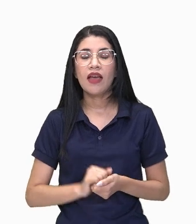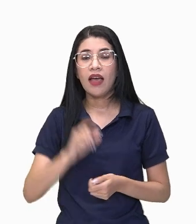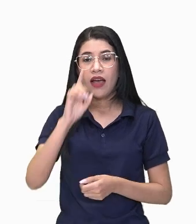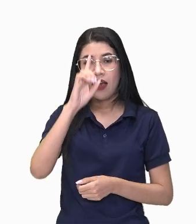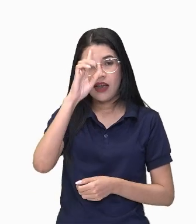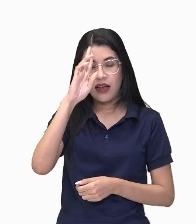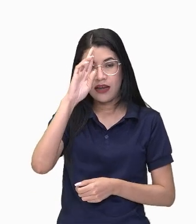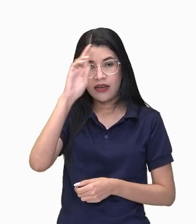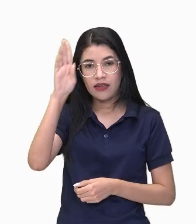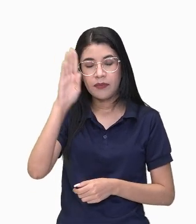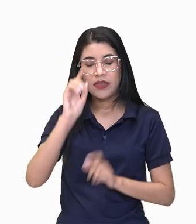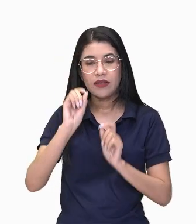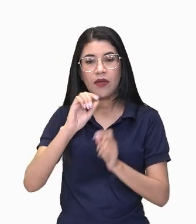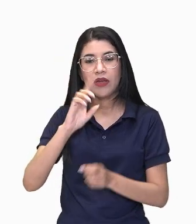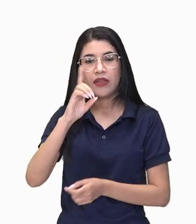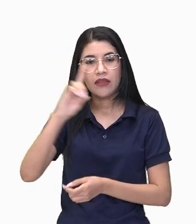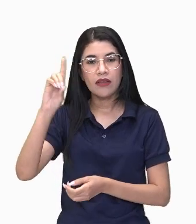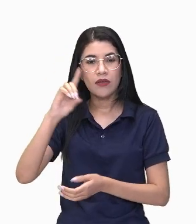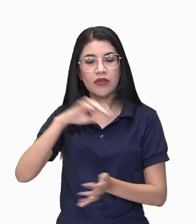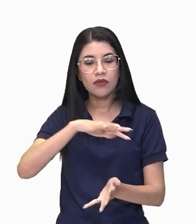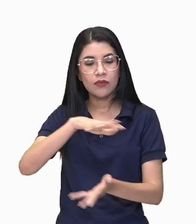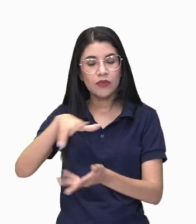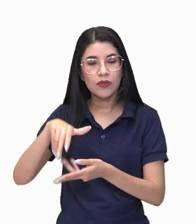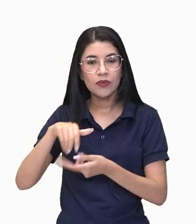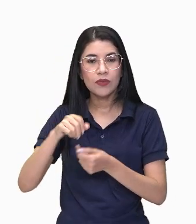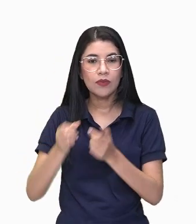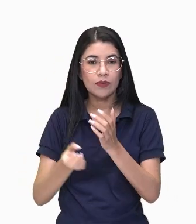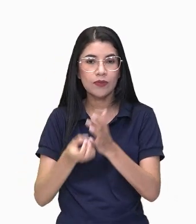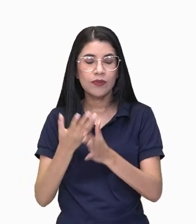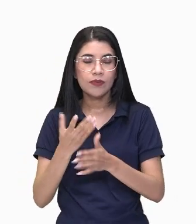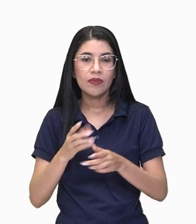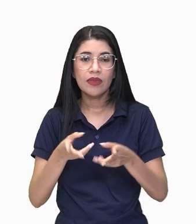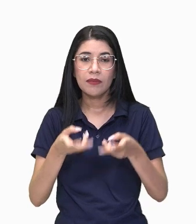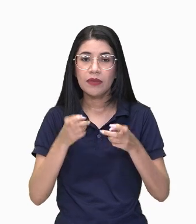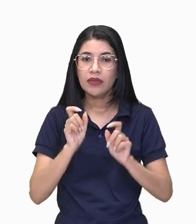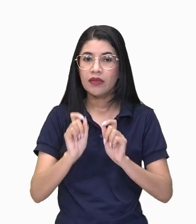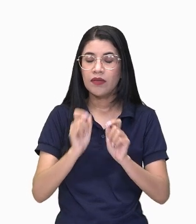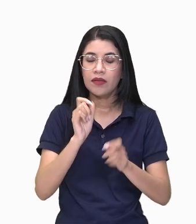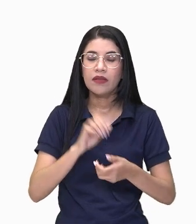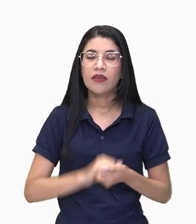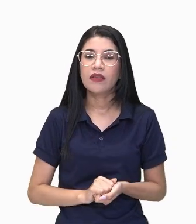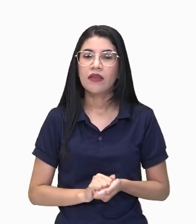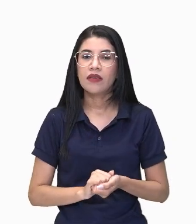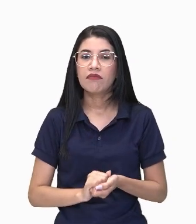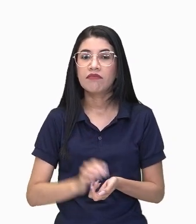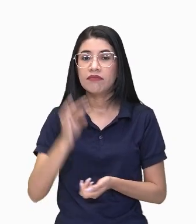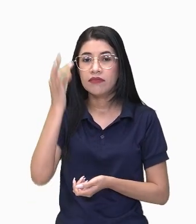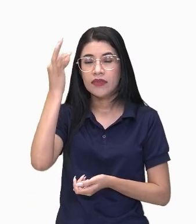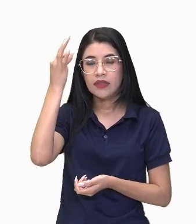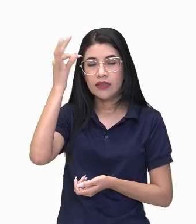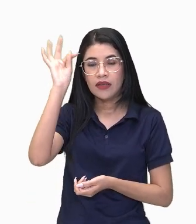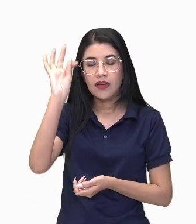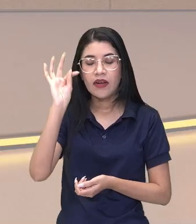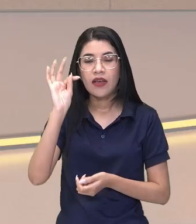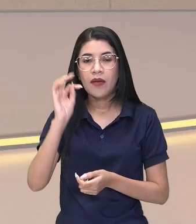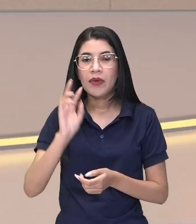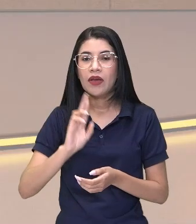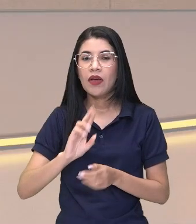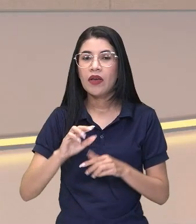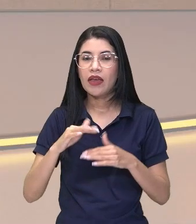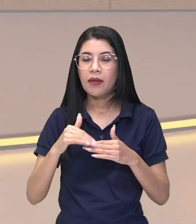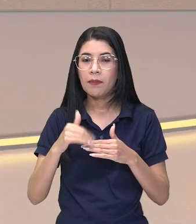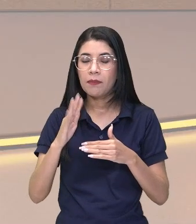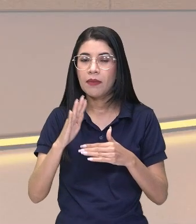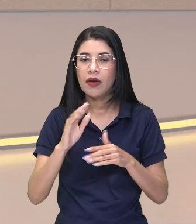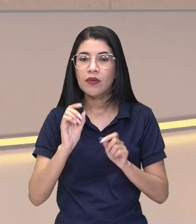certo? Então, observa que nós vamos, então, teoricamente, né, começar a pensar para além dessas questões,